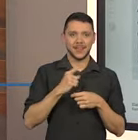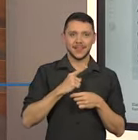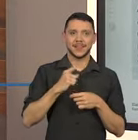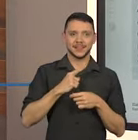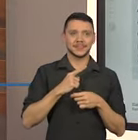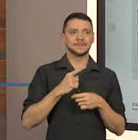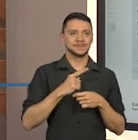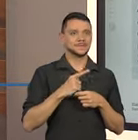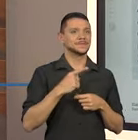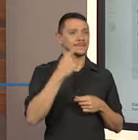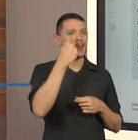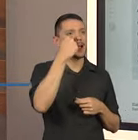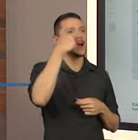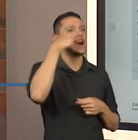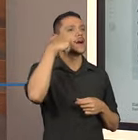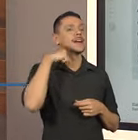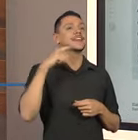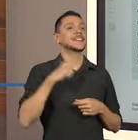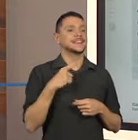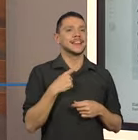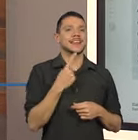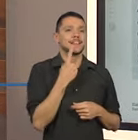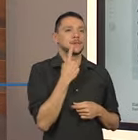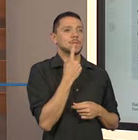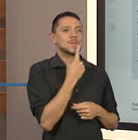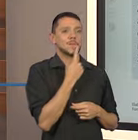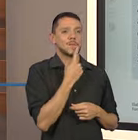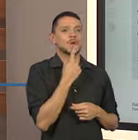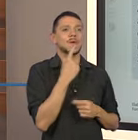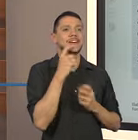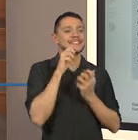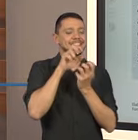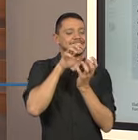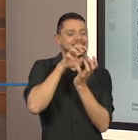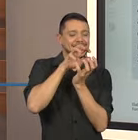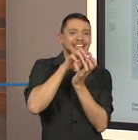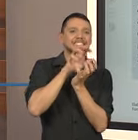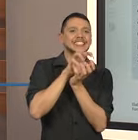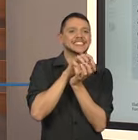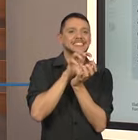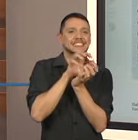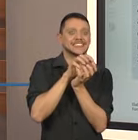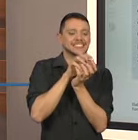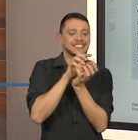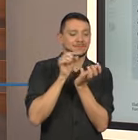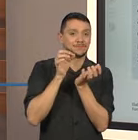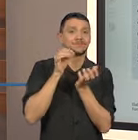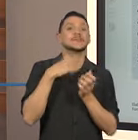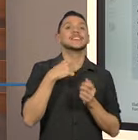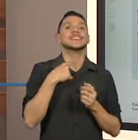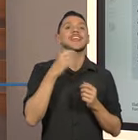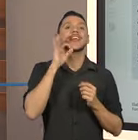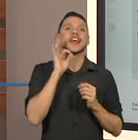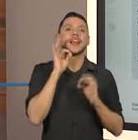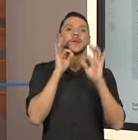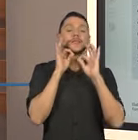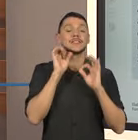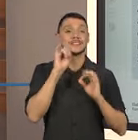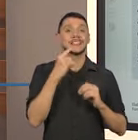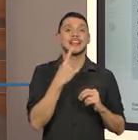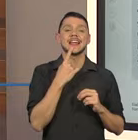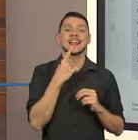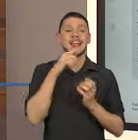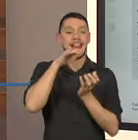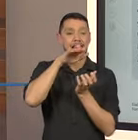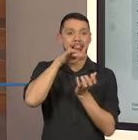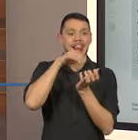assim, dentro do nosso crânio, e a boca, a língua, os dentes, as glândulas. Se você passar a língua na sua boca, você vai sentir elas,